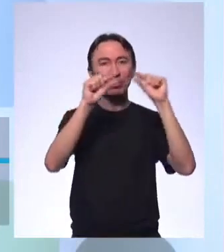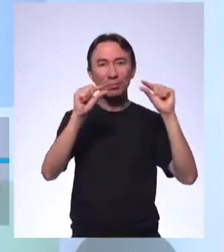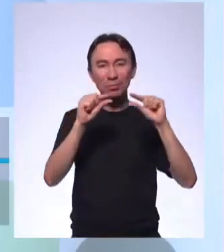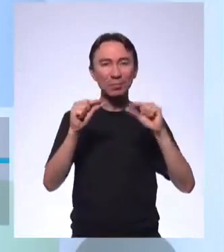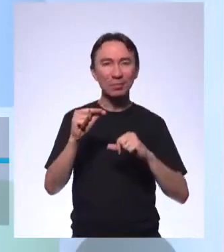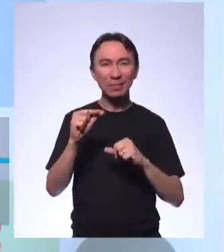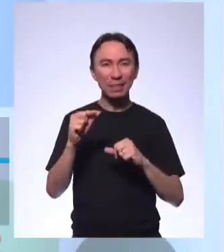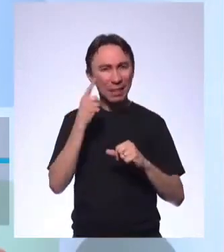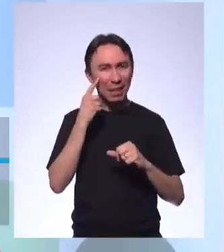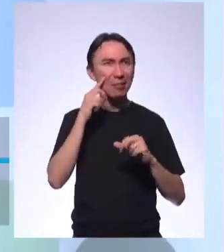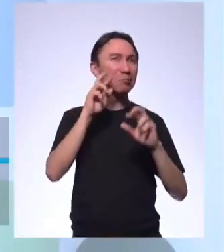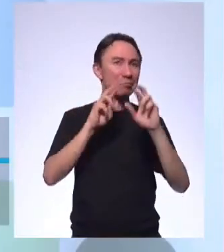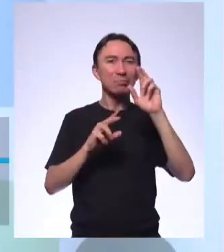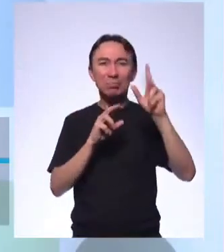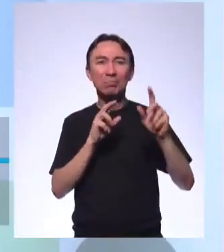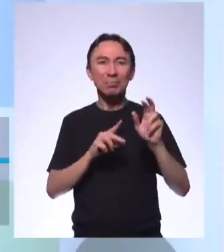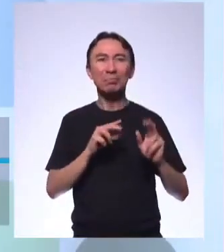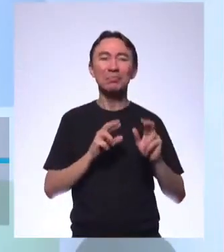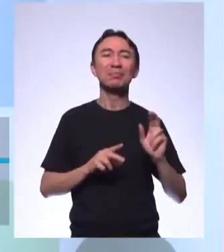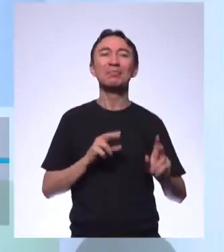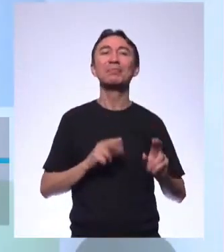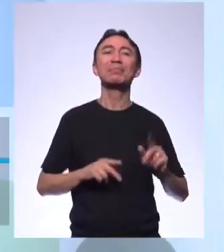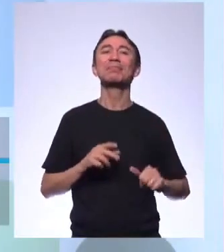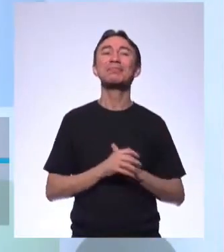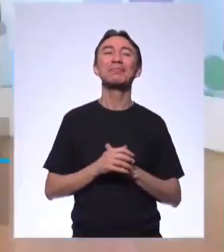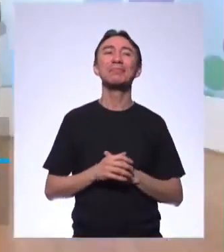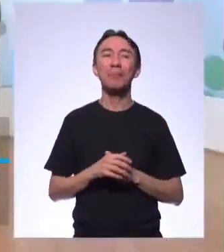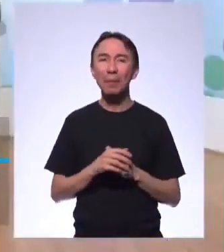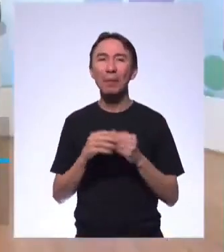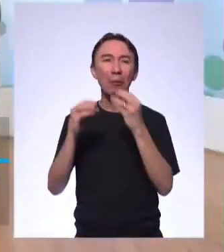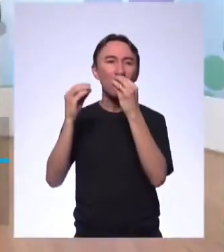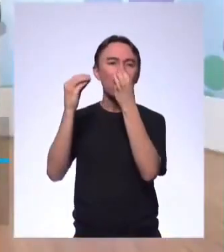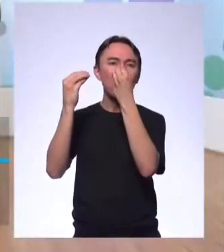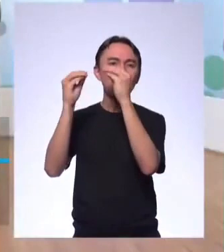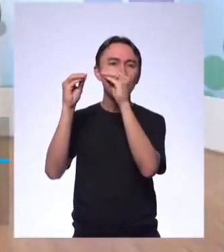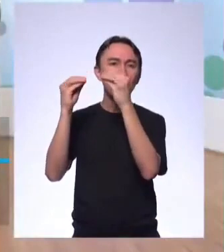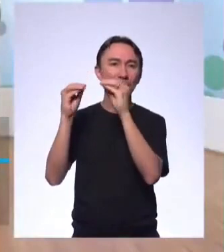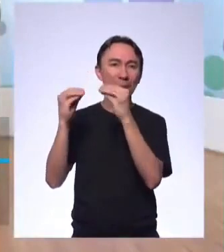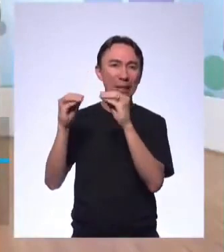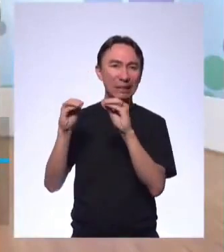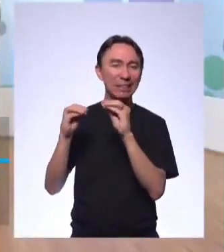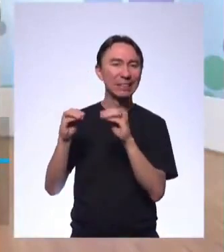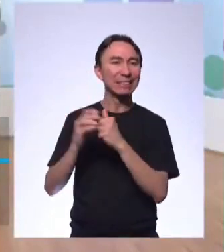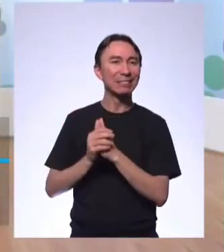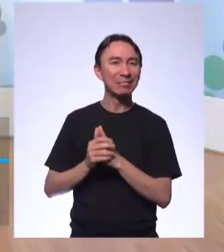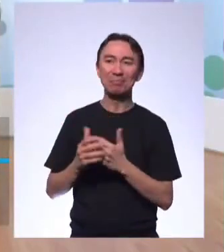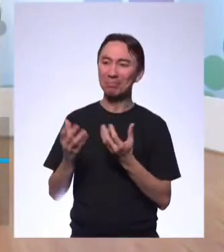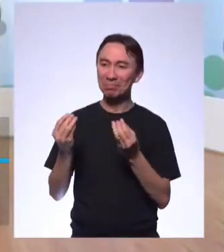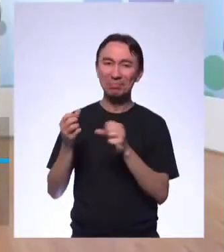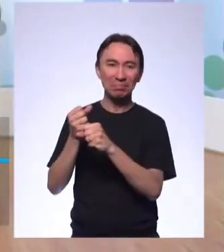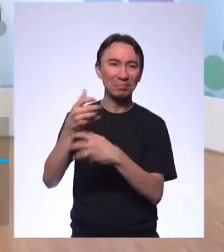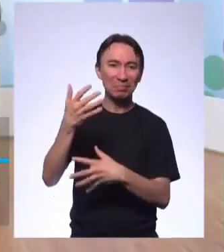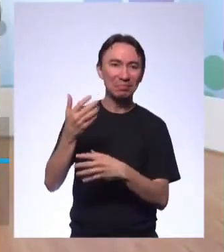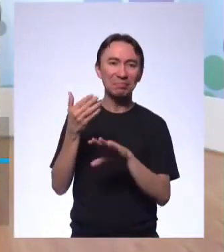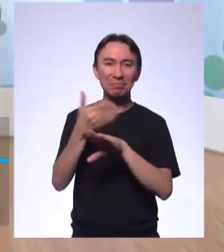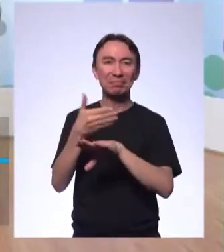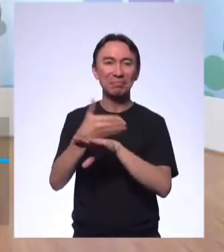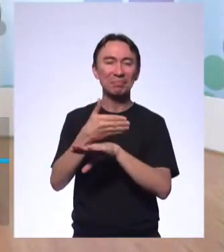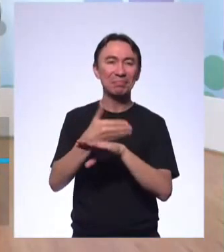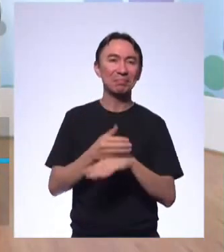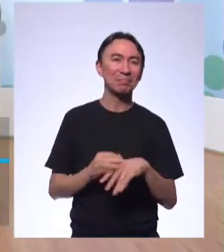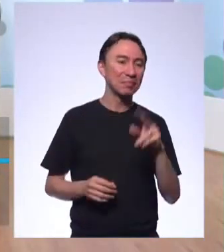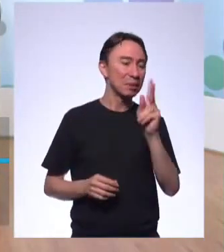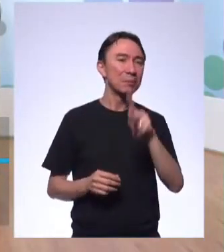eles tem... são variáveis. Exatamente. Certo? Colocaram então, isso? Colocaram, sim. Nossa, que bastante gente participou. O poema está dividido de